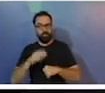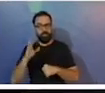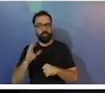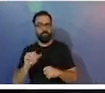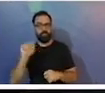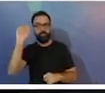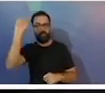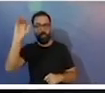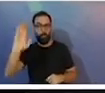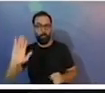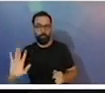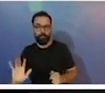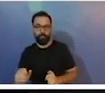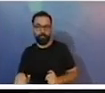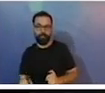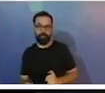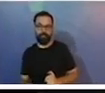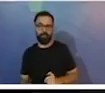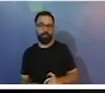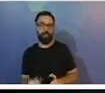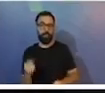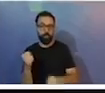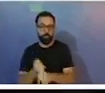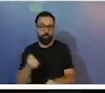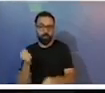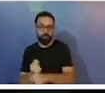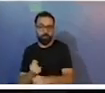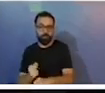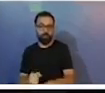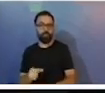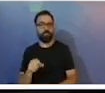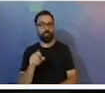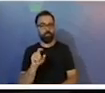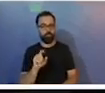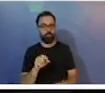já existiam, foi construído em